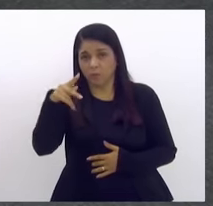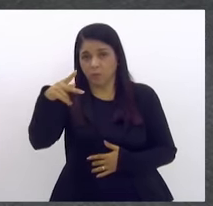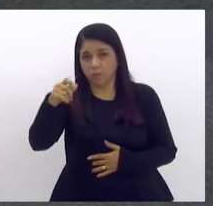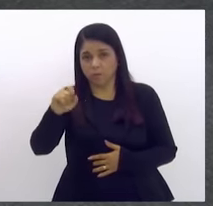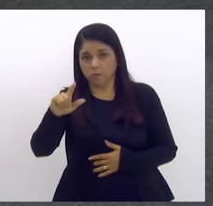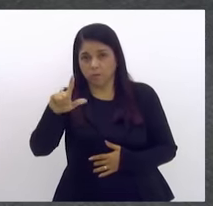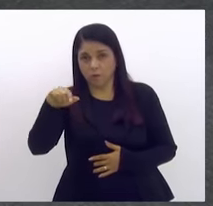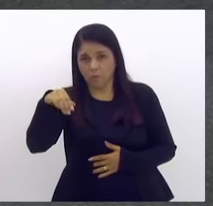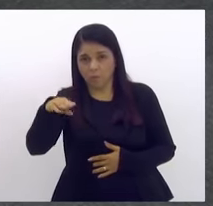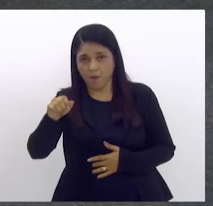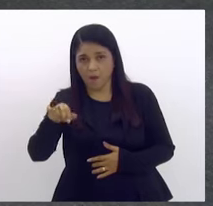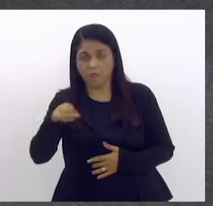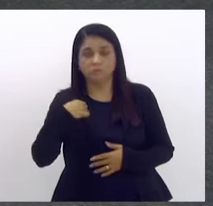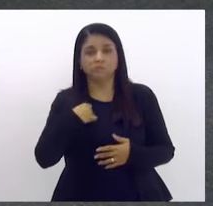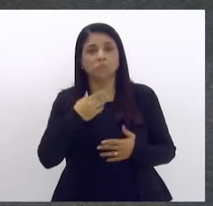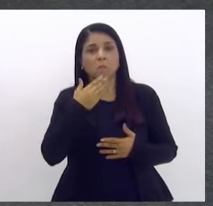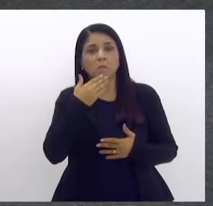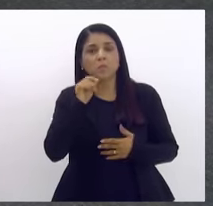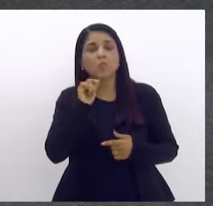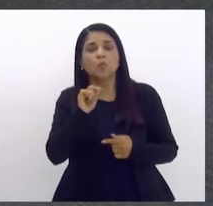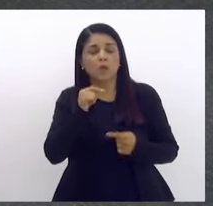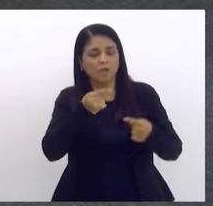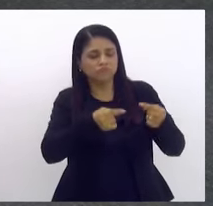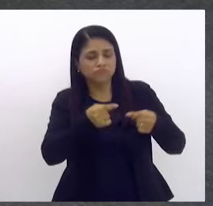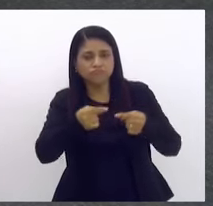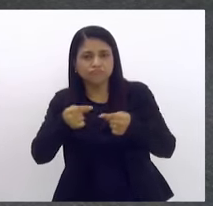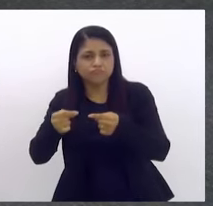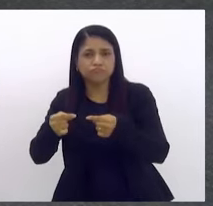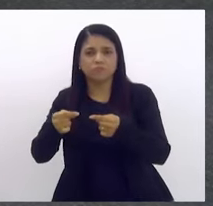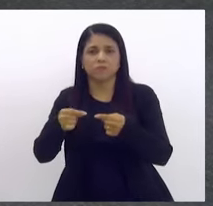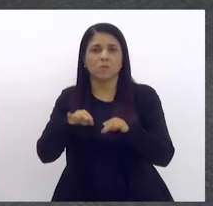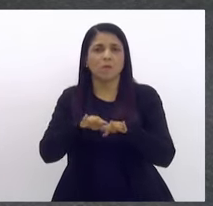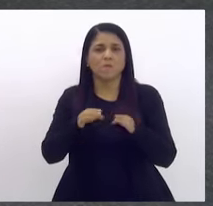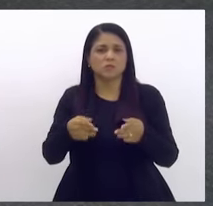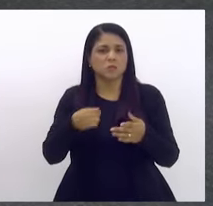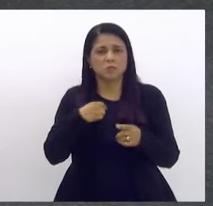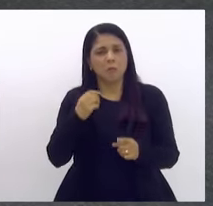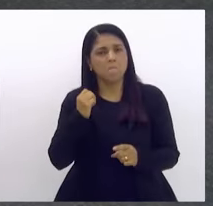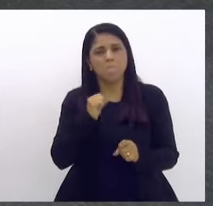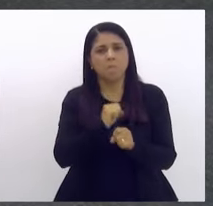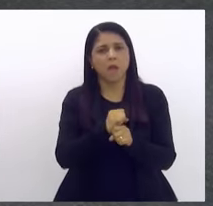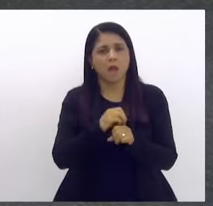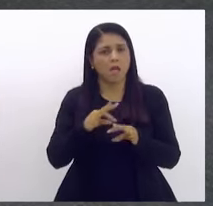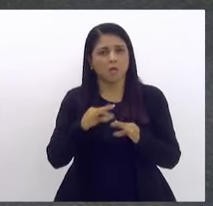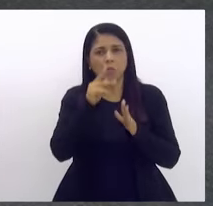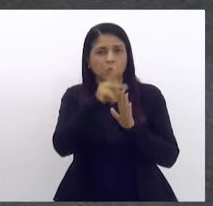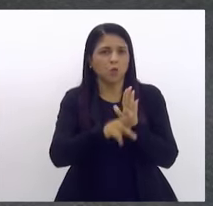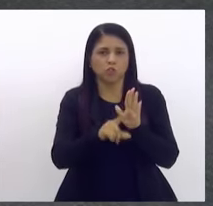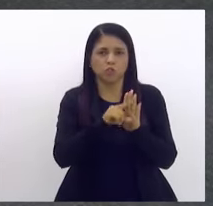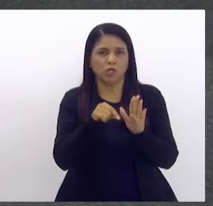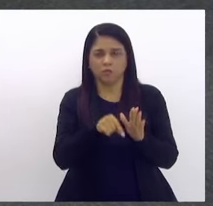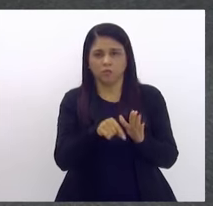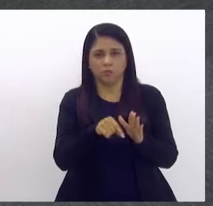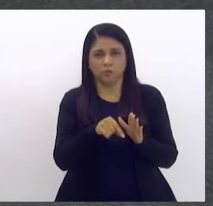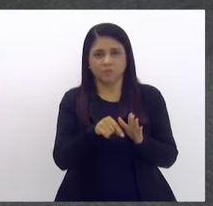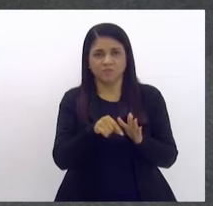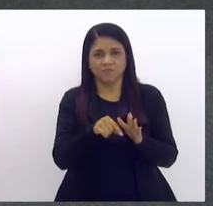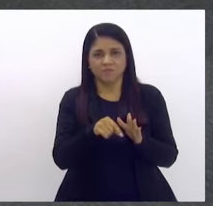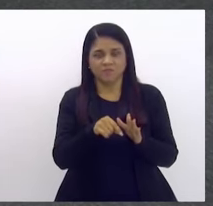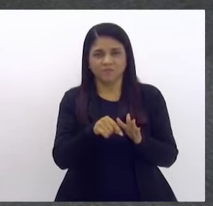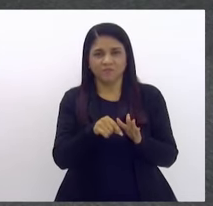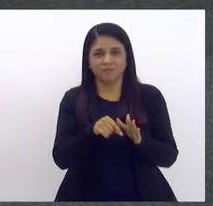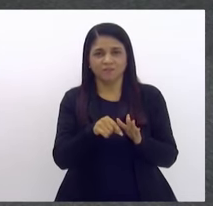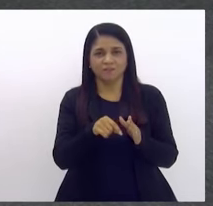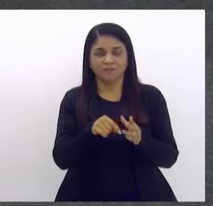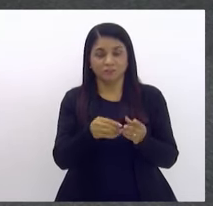não necessariamente uma audiência pública. Não precisa parar e interromper a tramitação do projeto. Mas, por exemplo, chegou